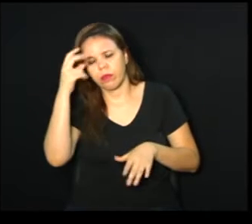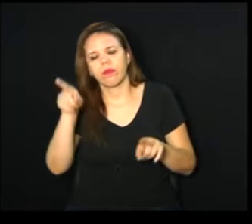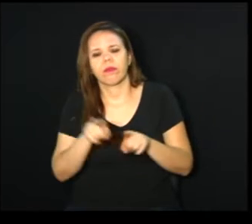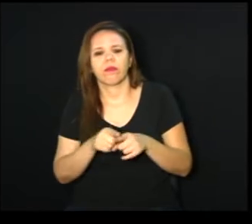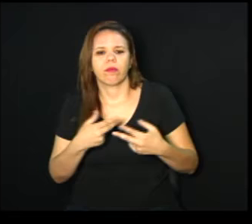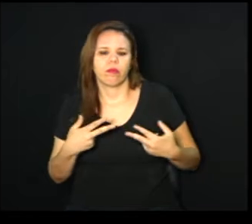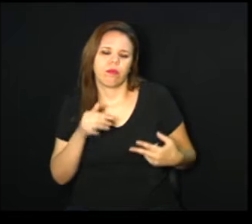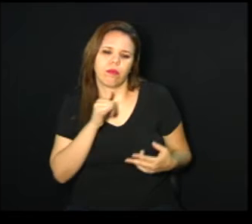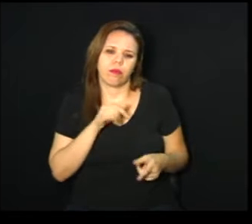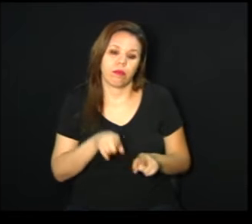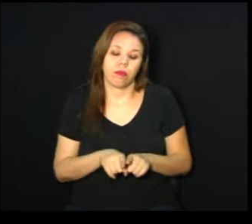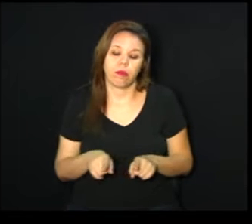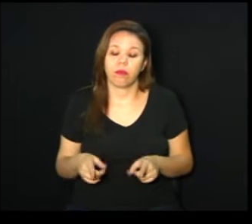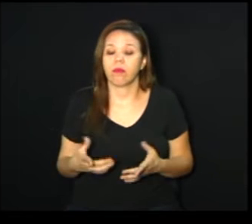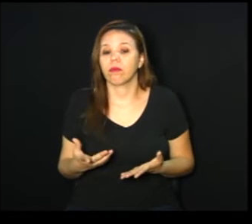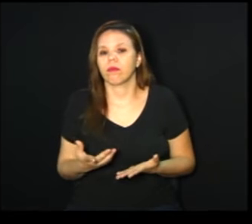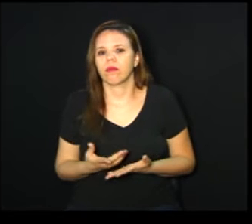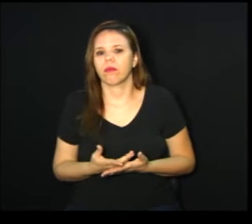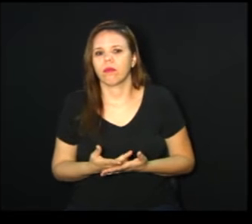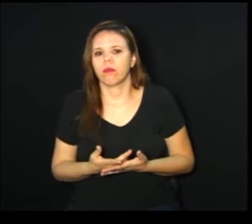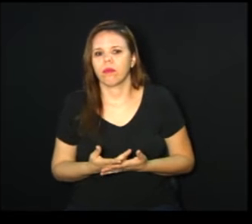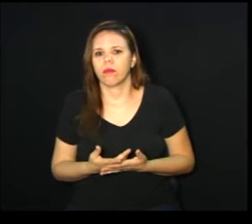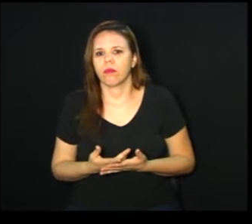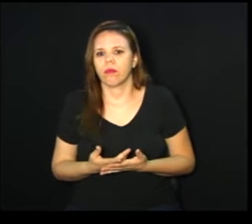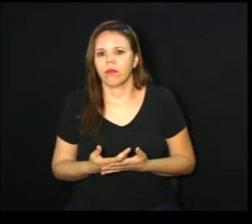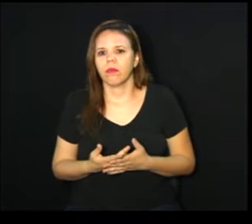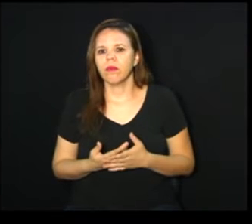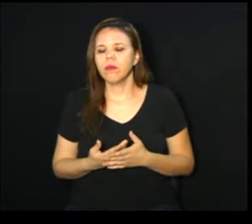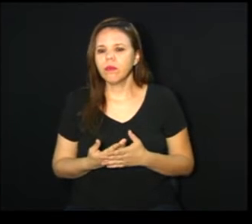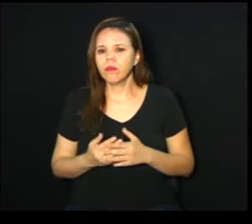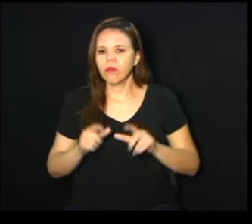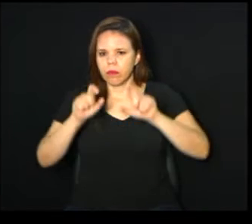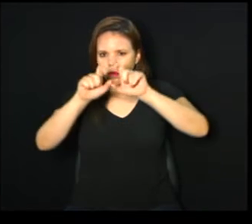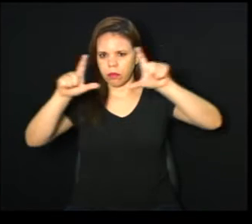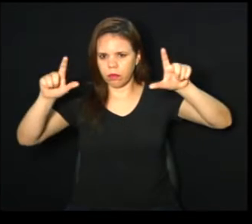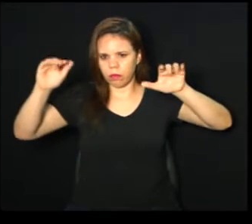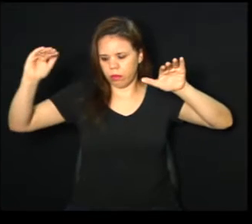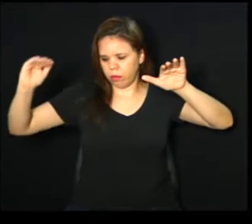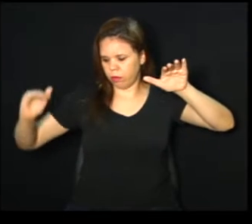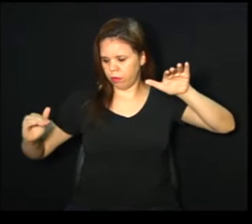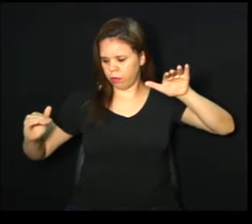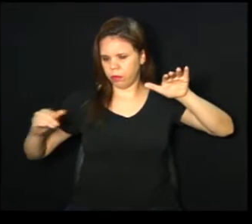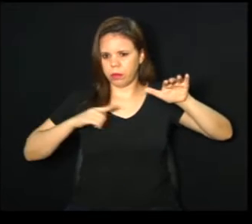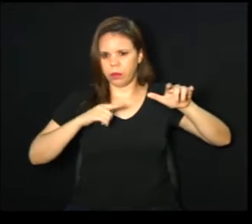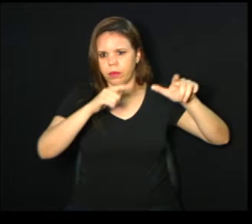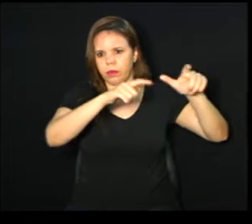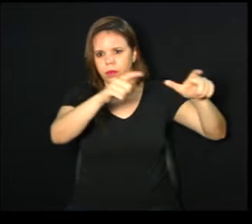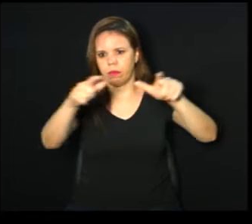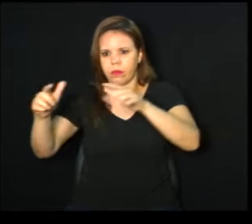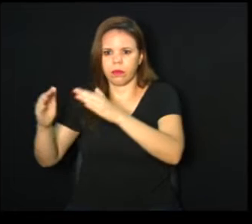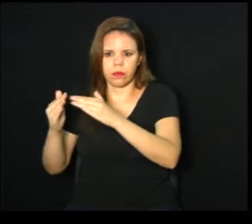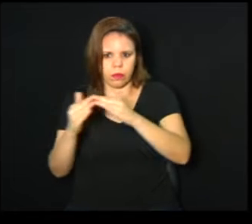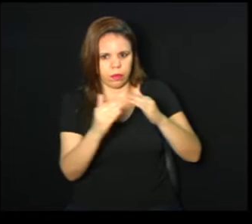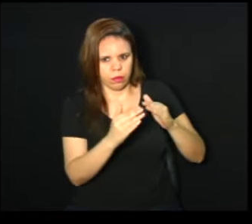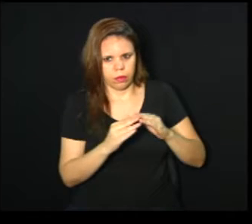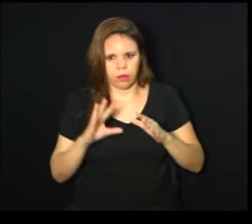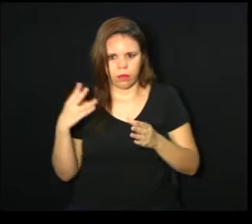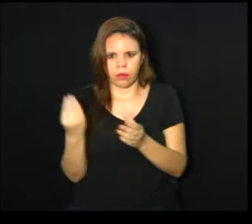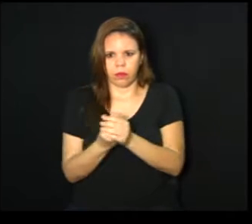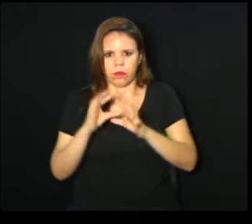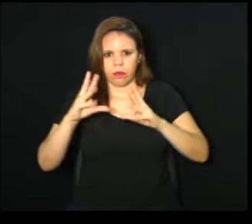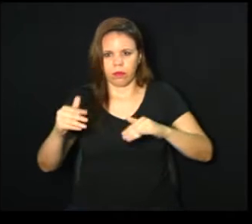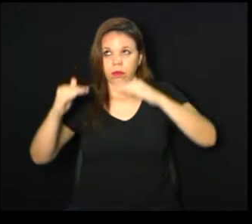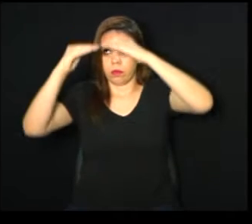Além do mais, no canto inferior à esquerda, nós temos toda a parte residencial de Barão Geraldo, onde foram instalados todos os painéis